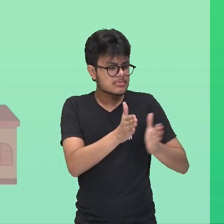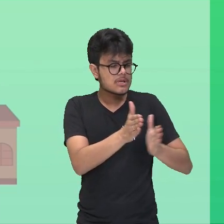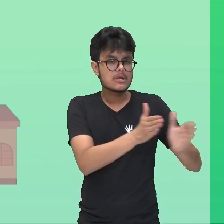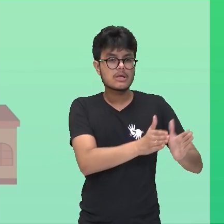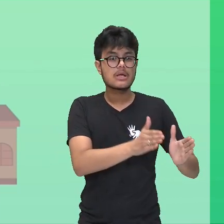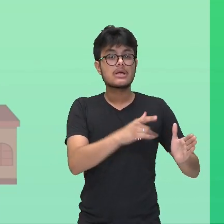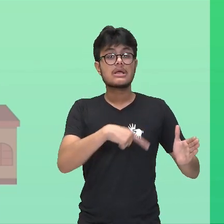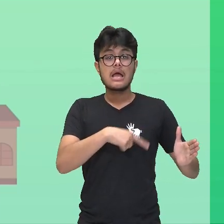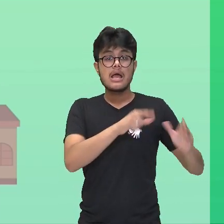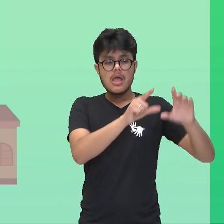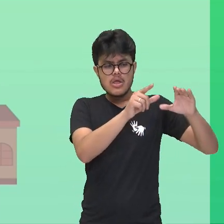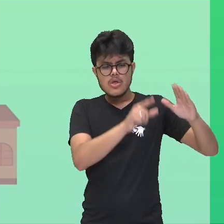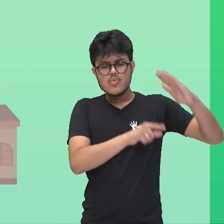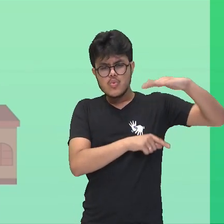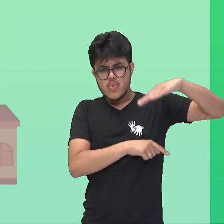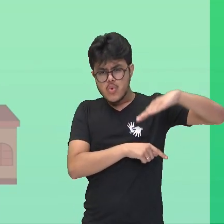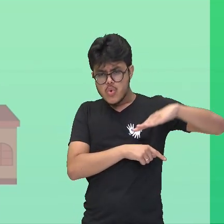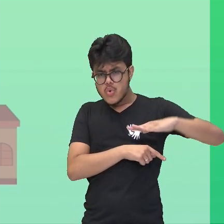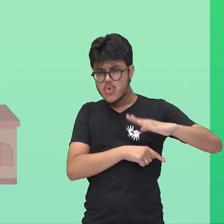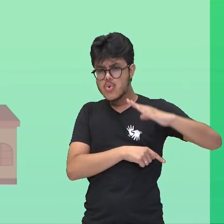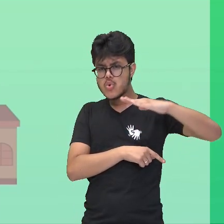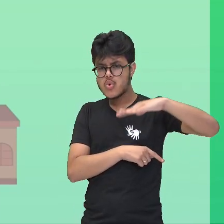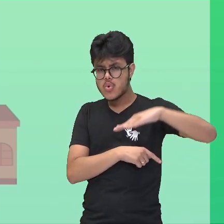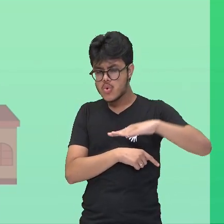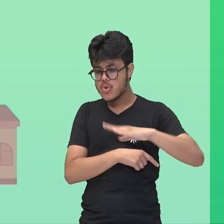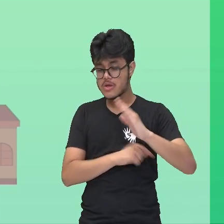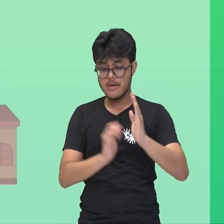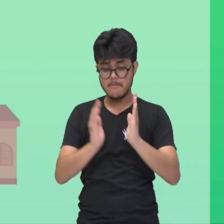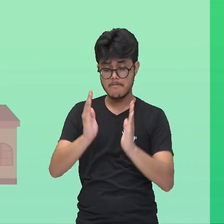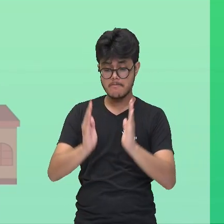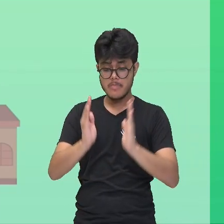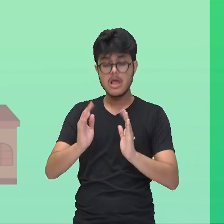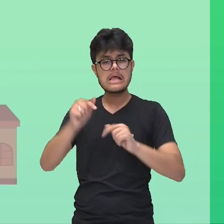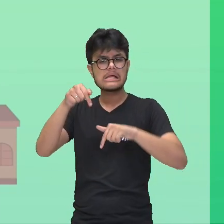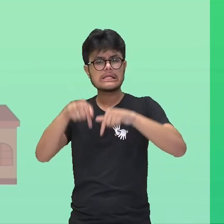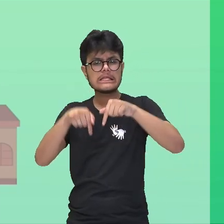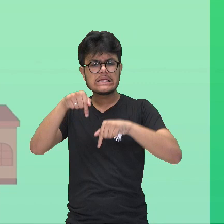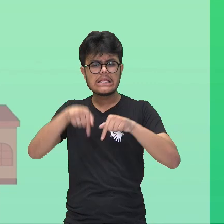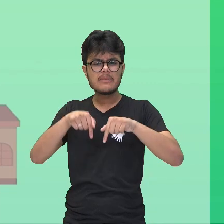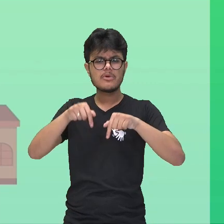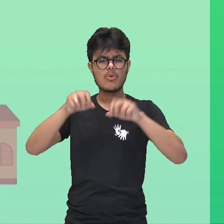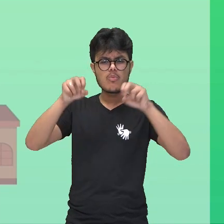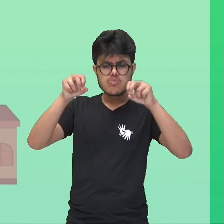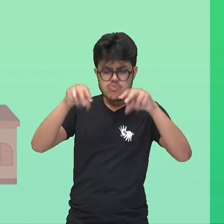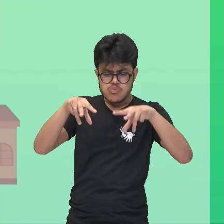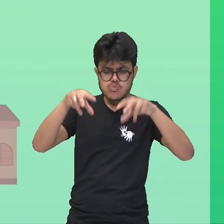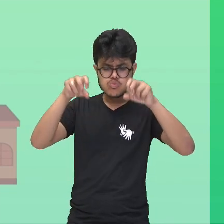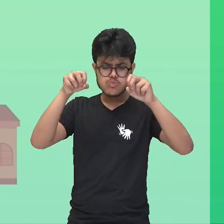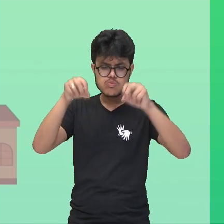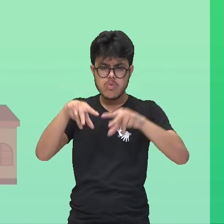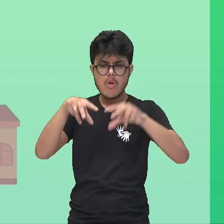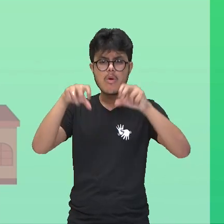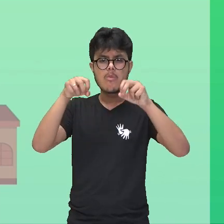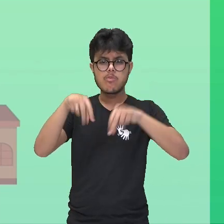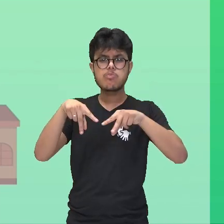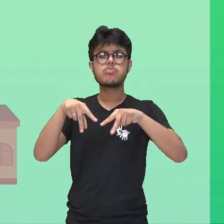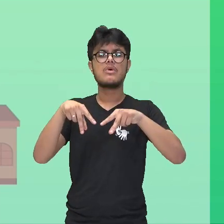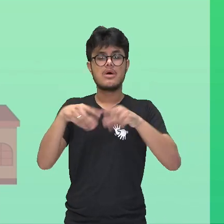é distribuído, tá, para a adição de substâncias que aglomeram partículas, né? Então, eles